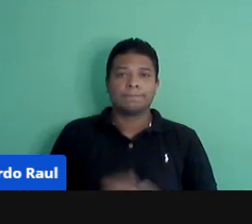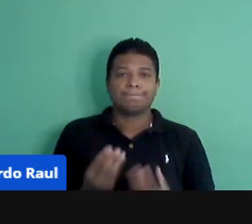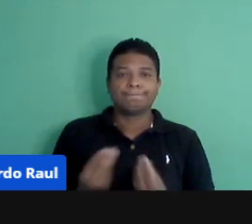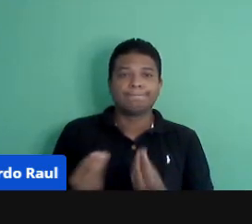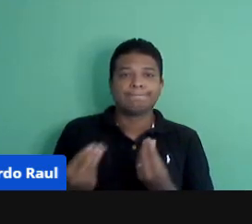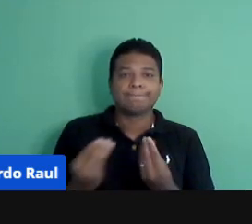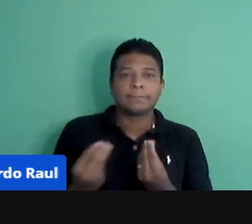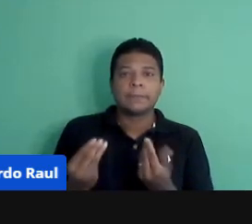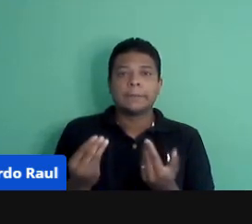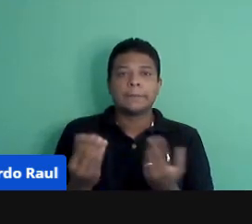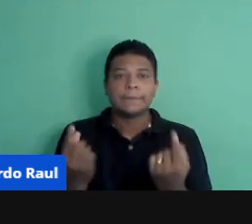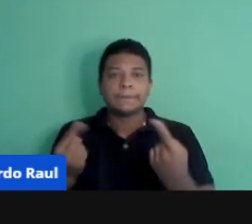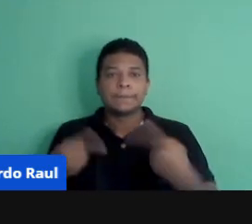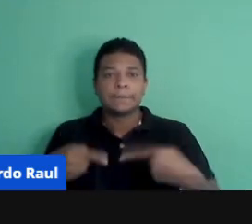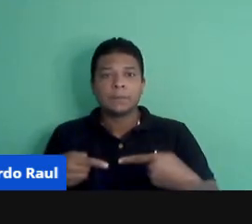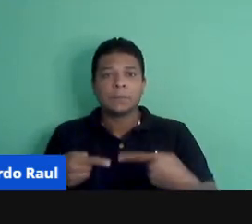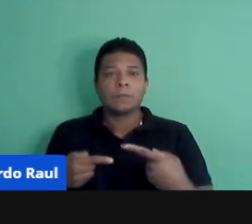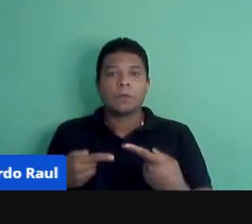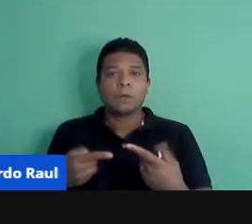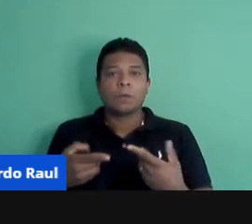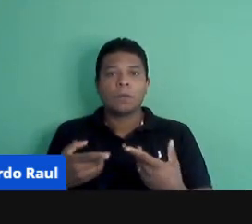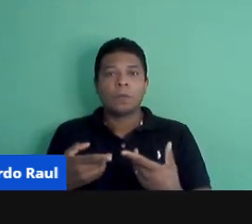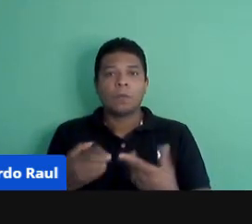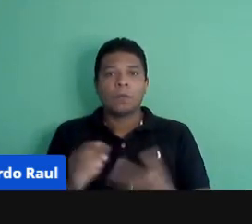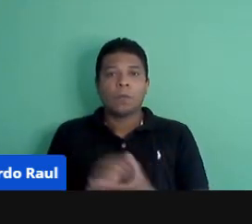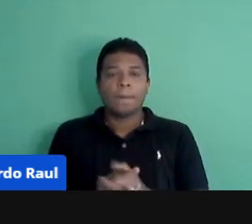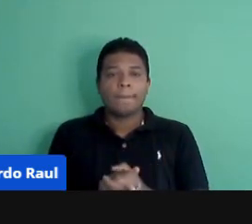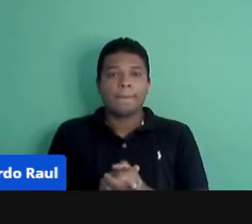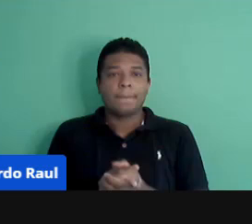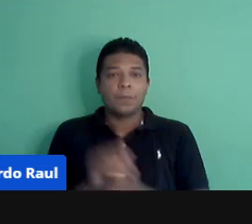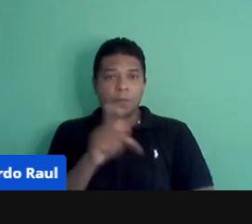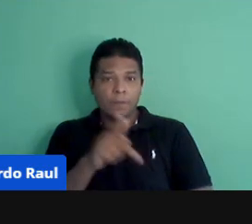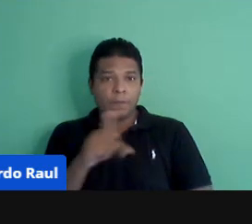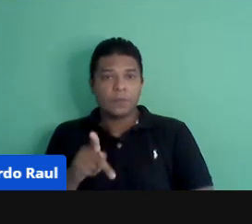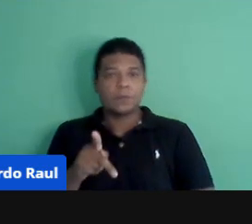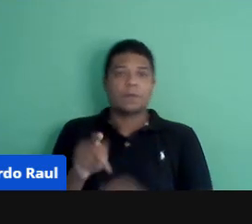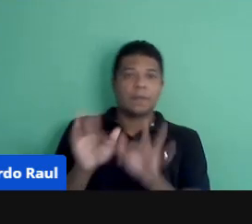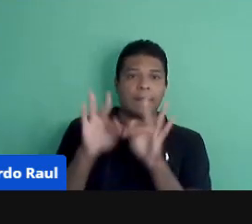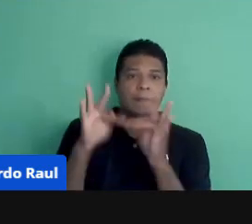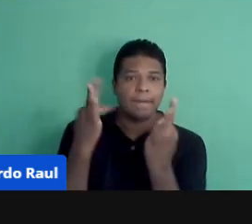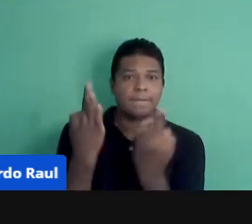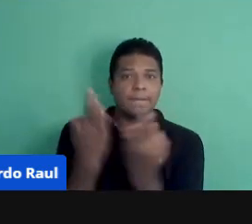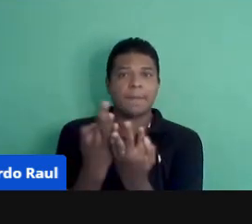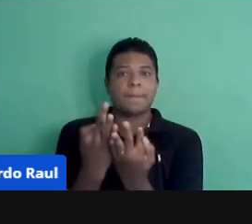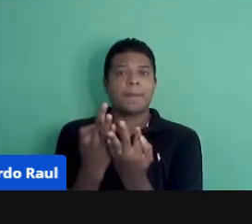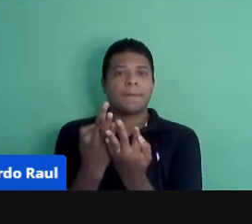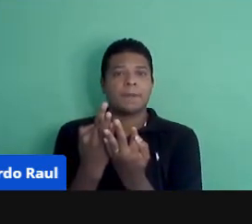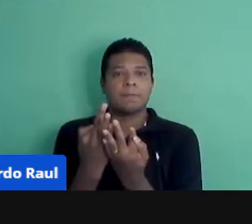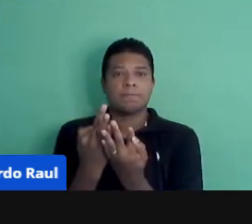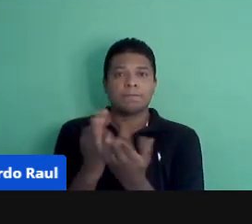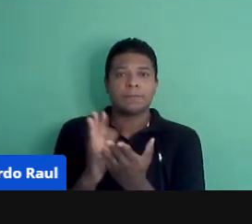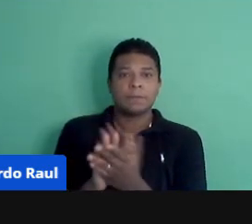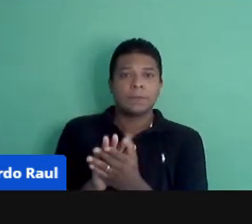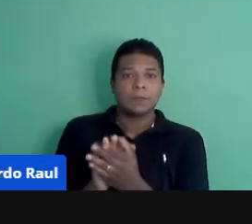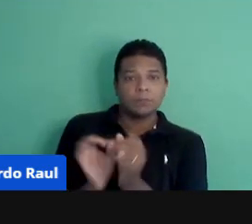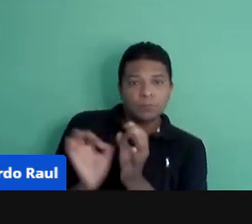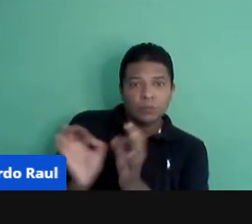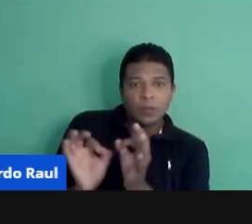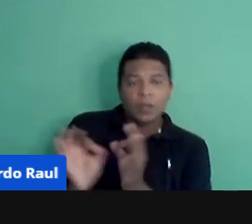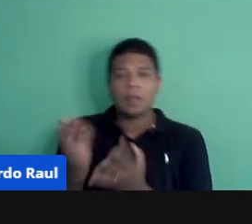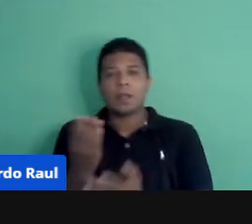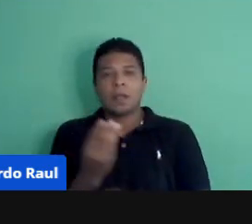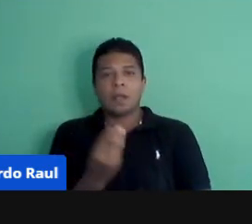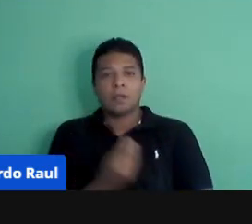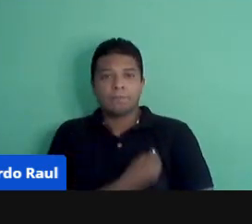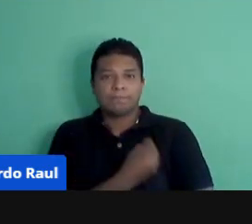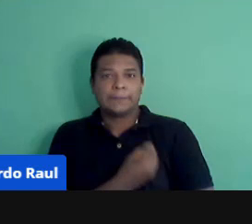esse desafio ele foi do aluno, do professor, da família, né? Para a gente poder se adequar a essa nova realidade que nos